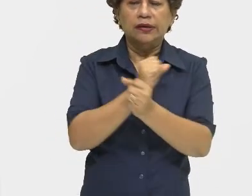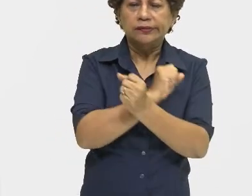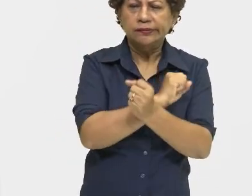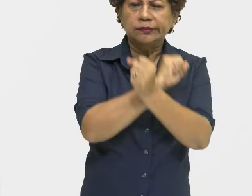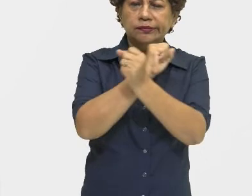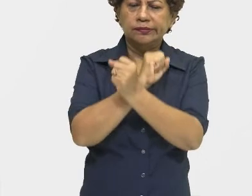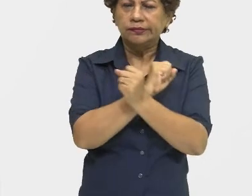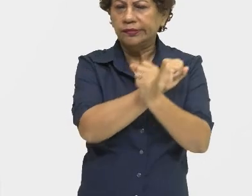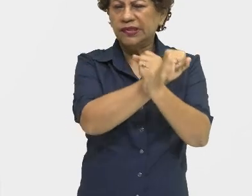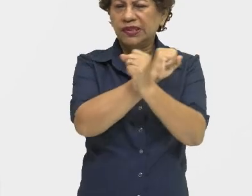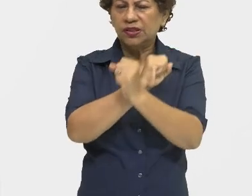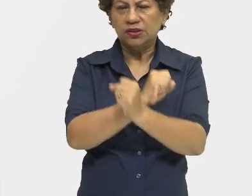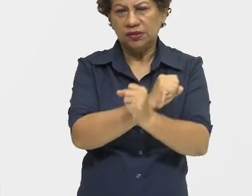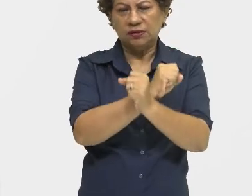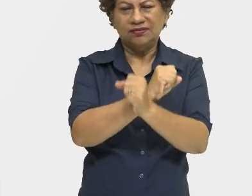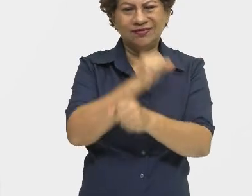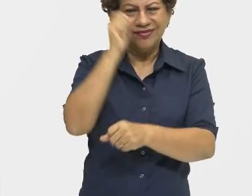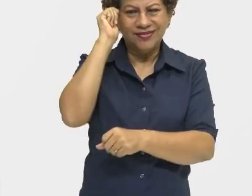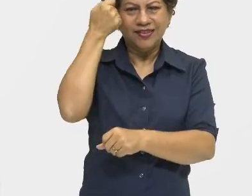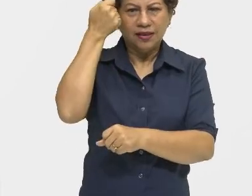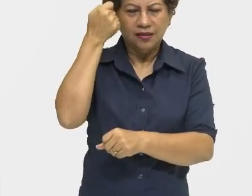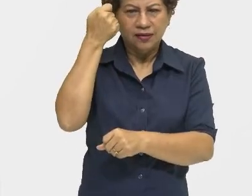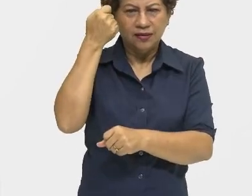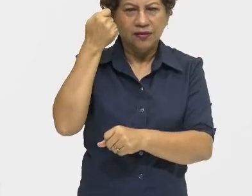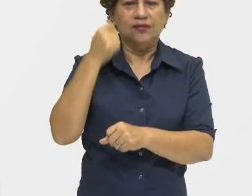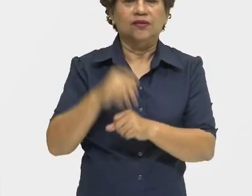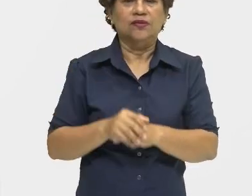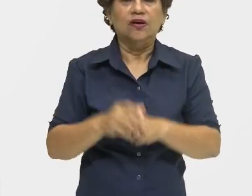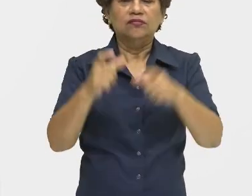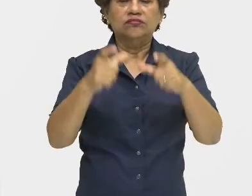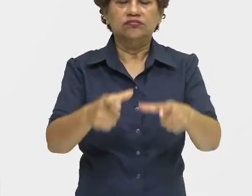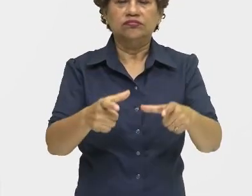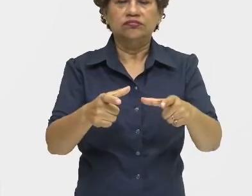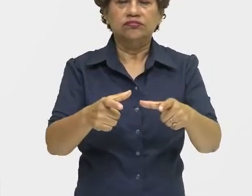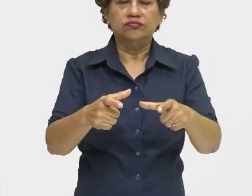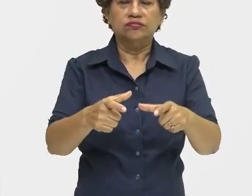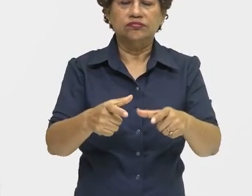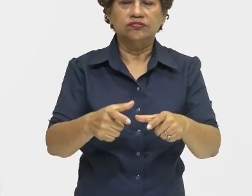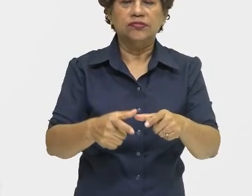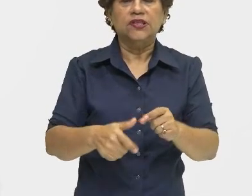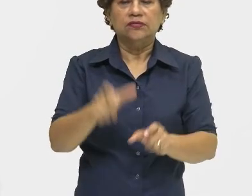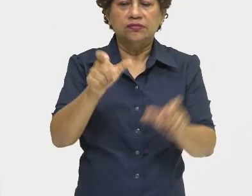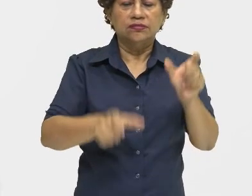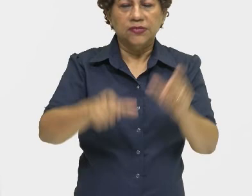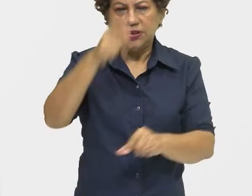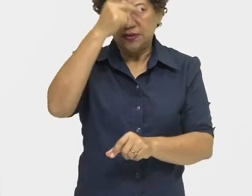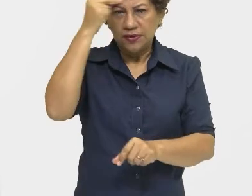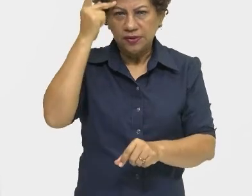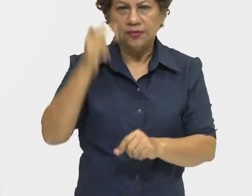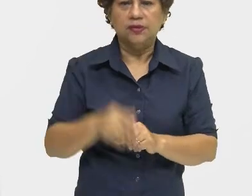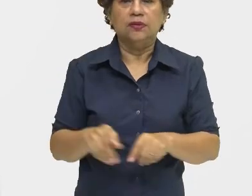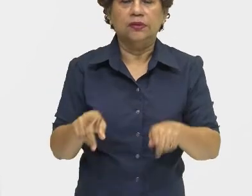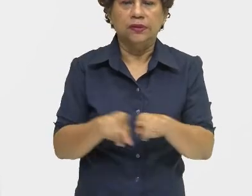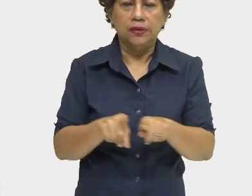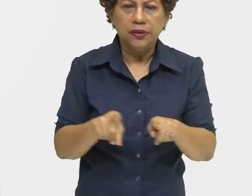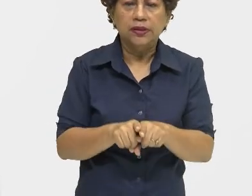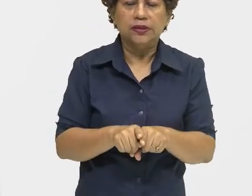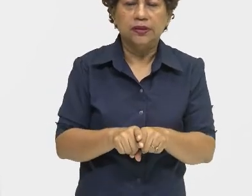de dominação desse povo pelos colonizadores. O maracatu de baque virado tem na figura maior